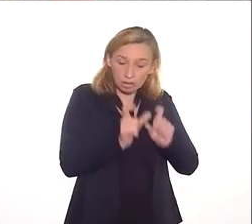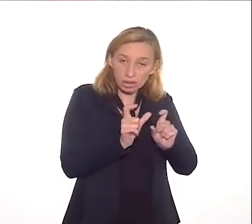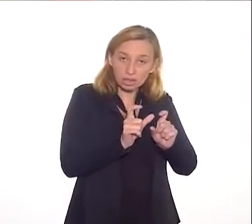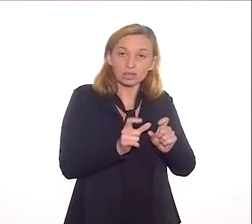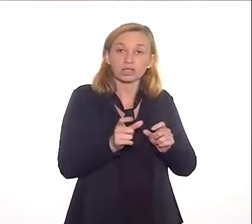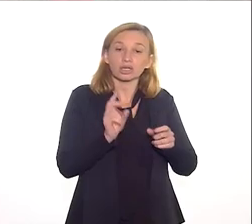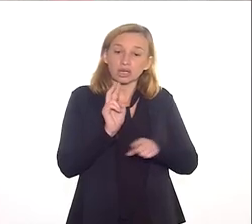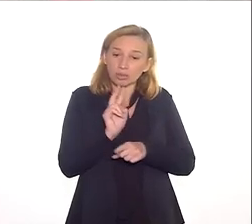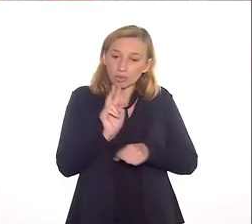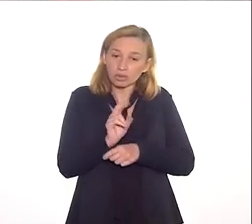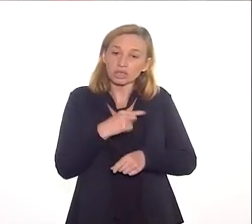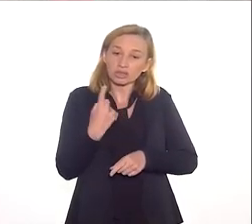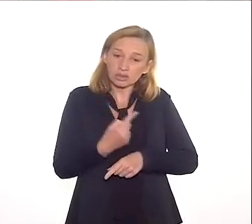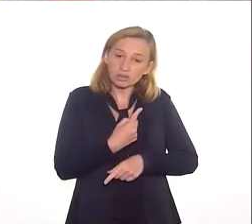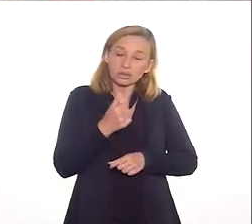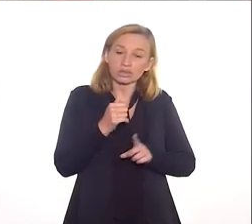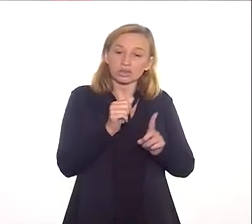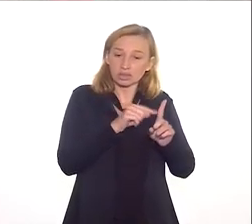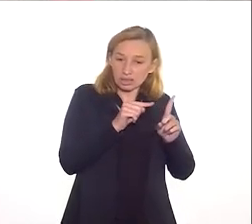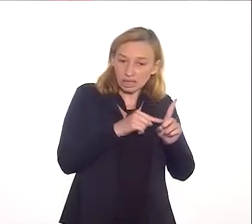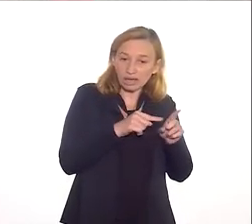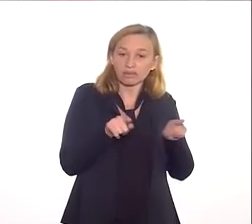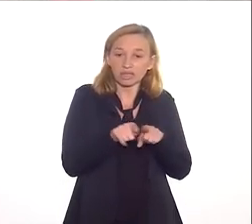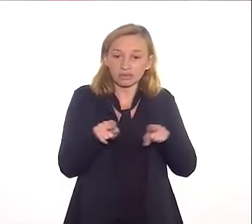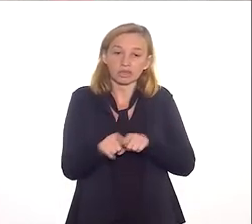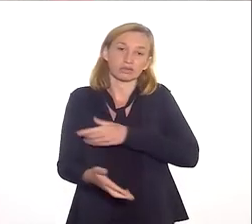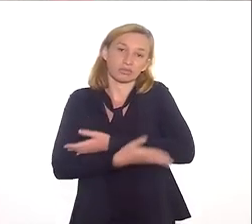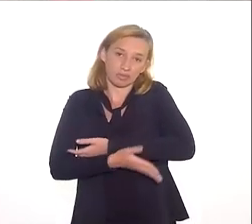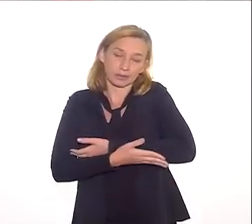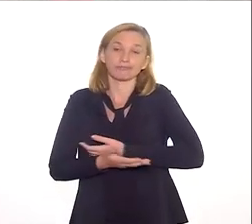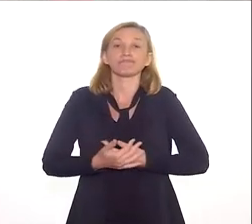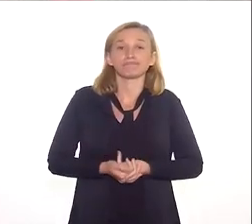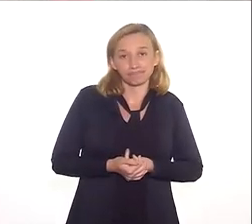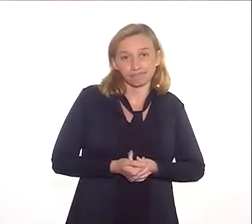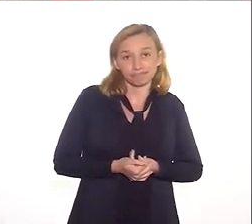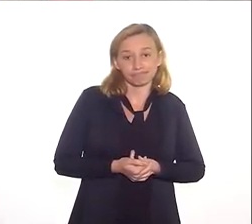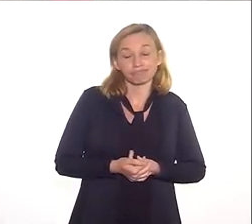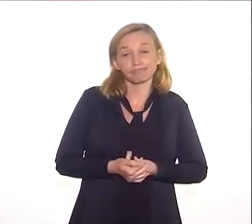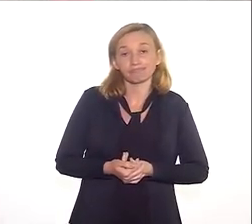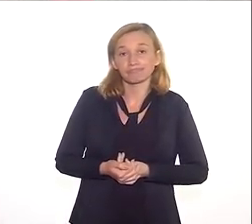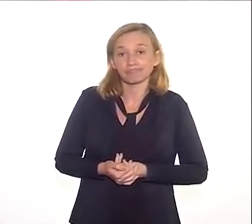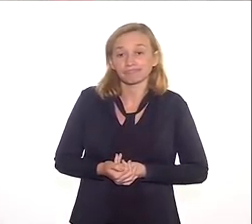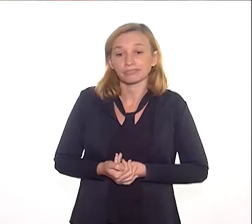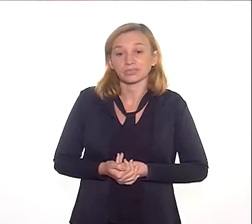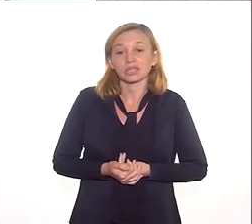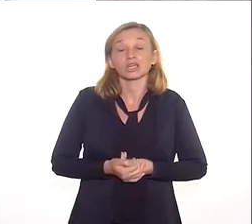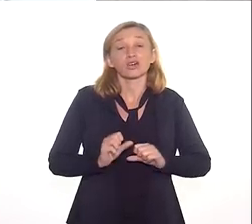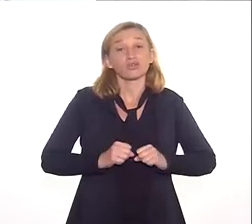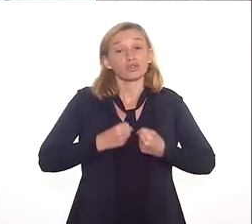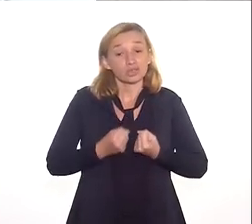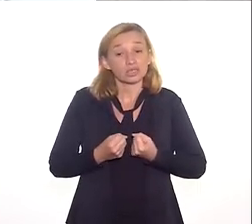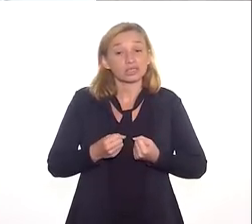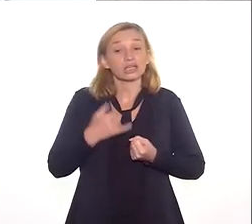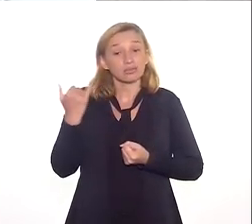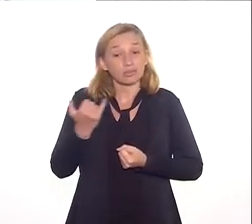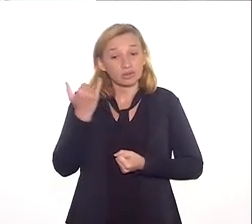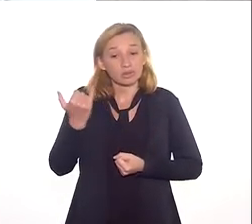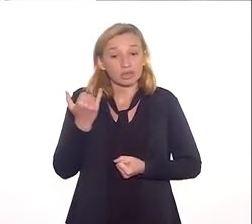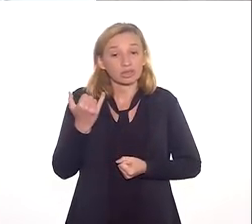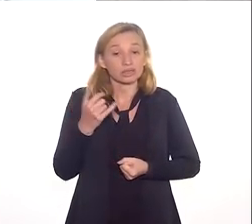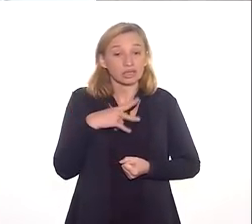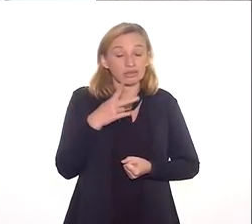esteja atento e que proteja as nossas grávidas e também os seus bebês, tá? E aí, reforçando